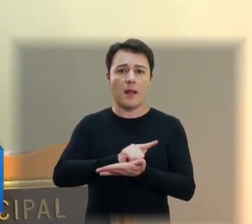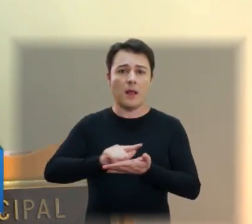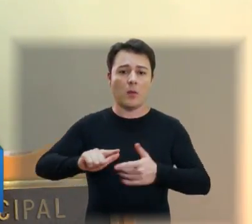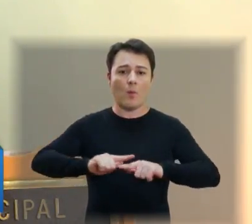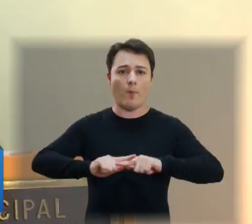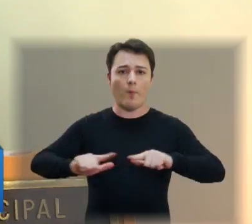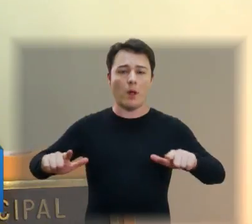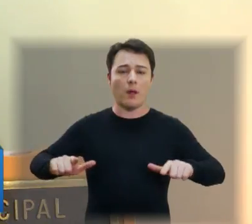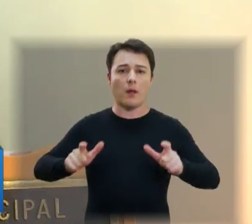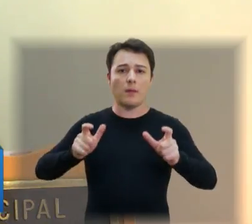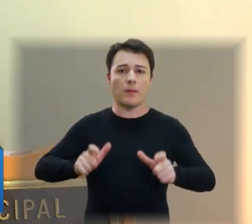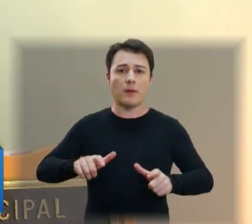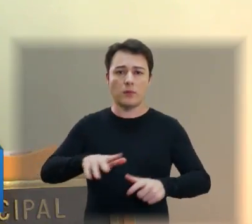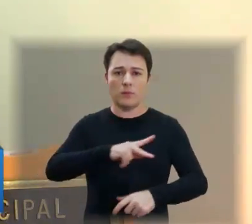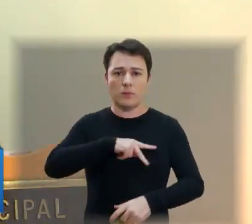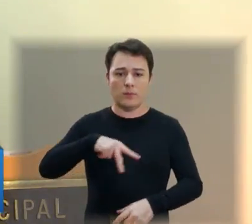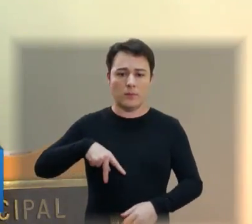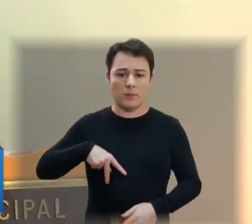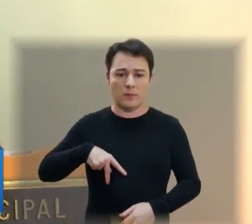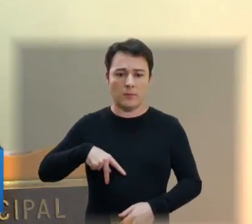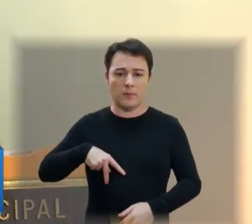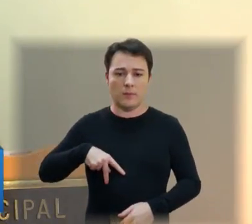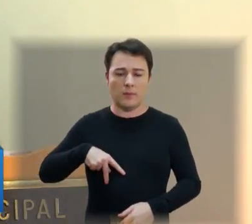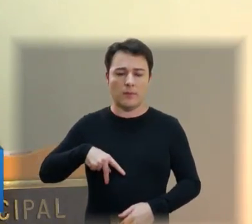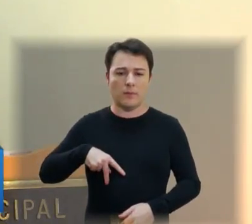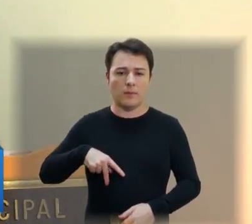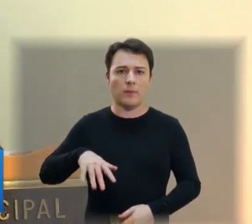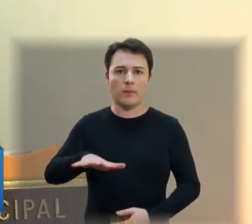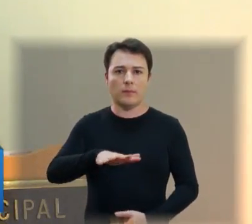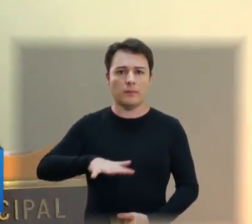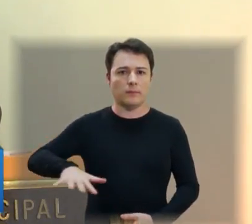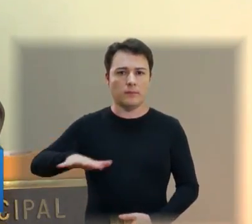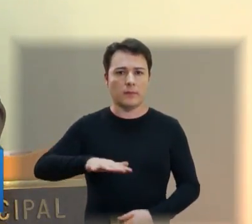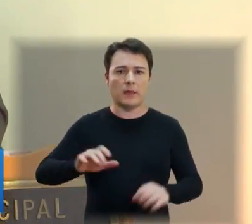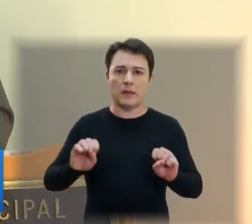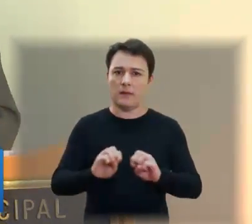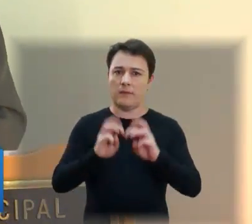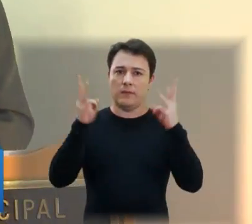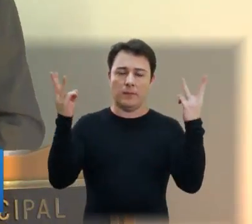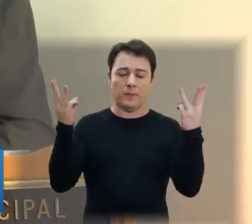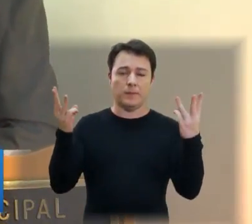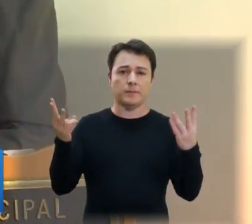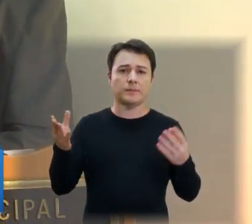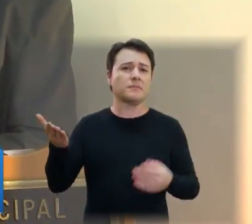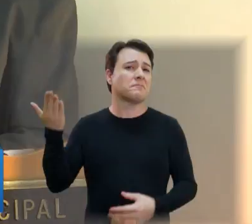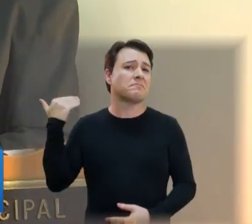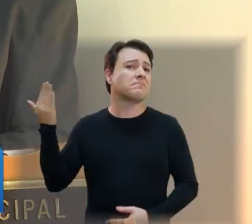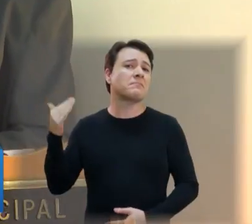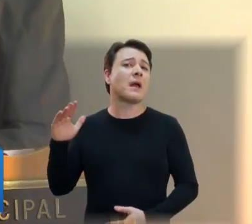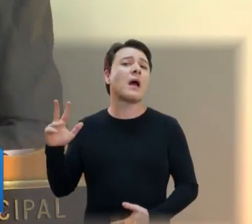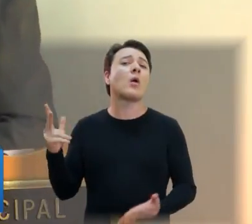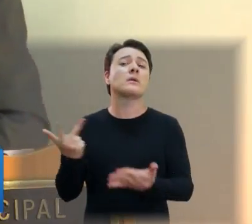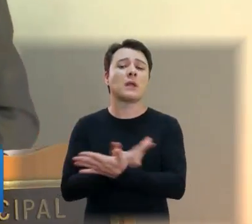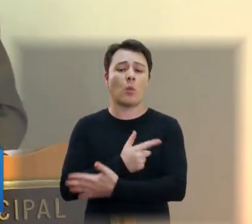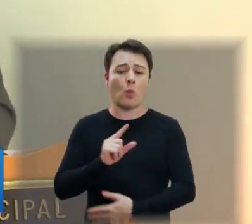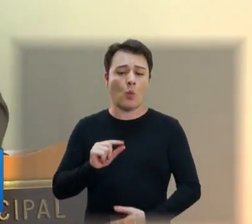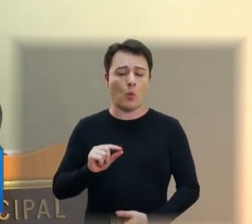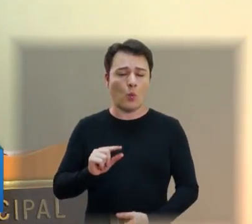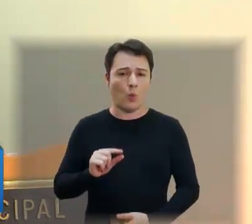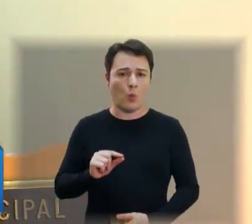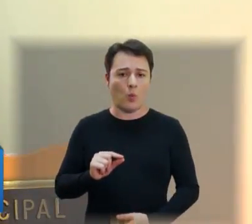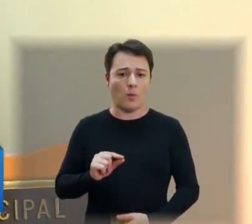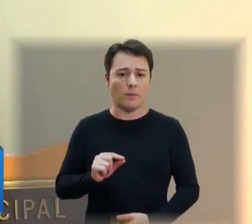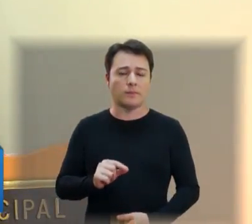higienização do espaço público cultural posteriormente na finalização do evento do espetáculo. O que acontecia? Vários eventos que aconteciam na cidade, e vamos ser